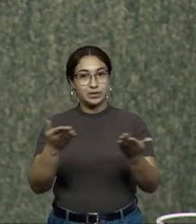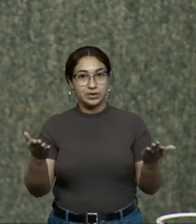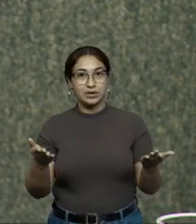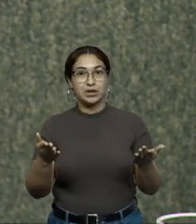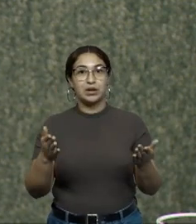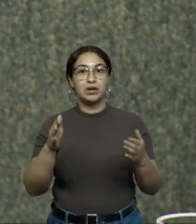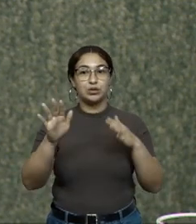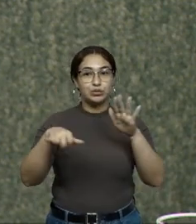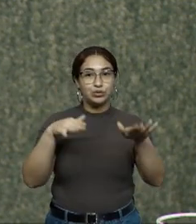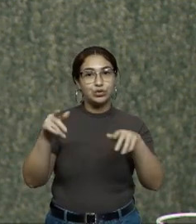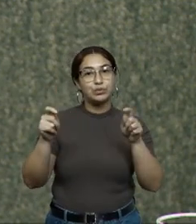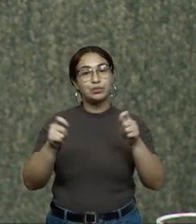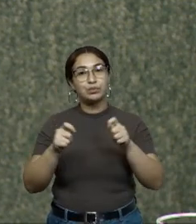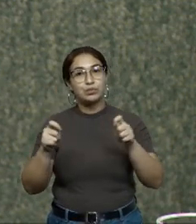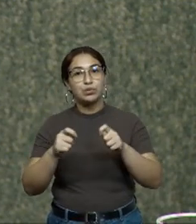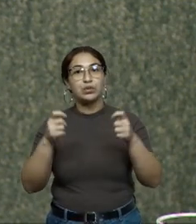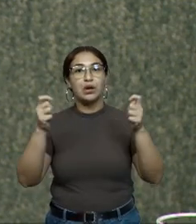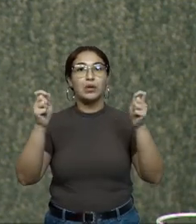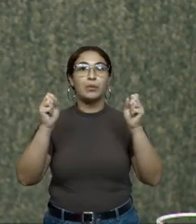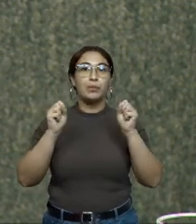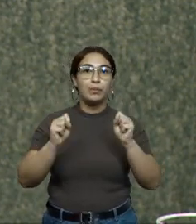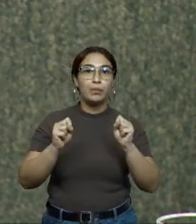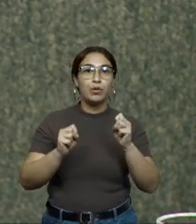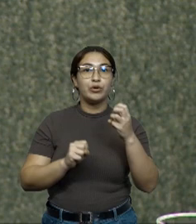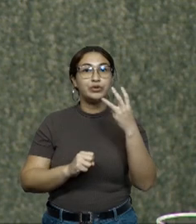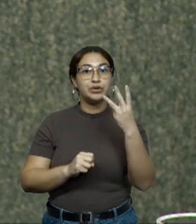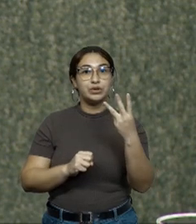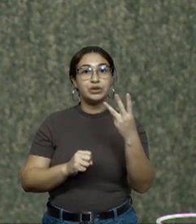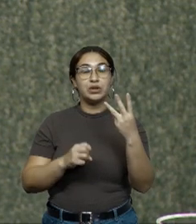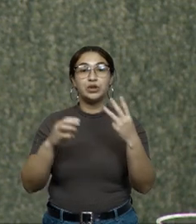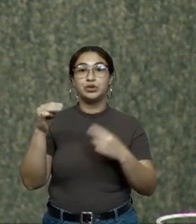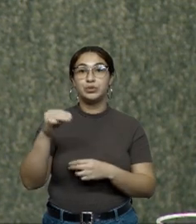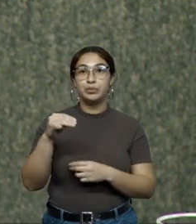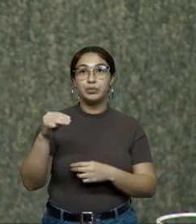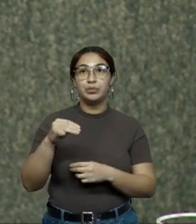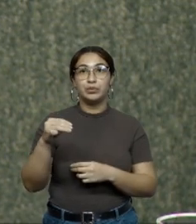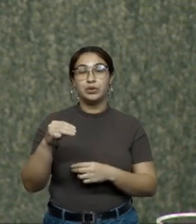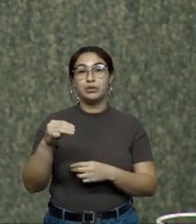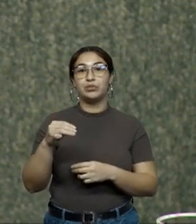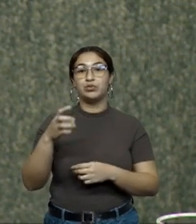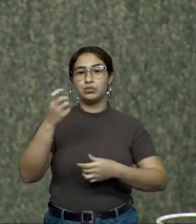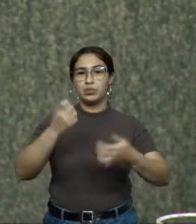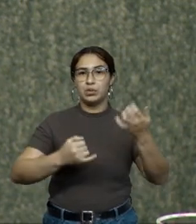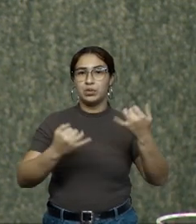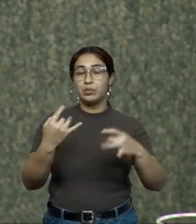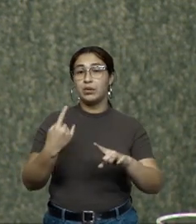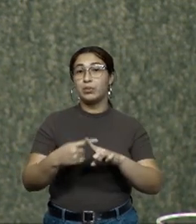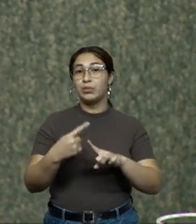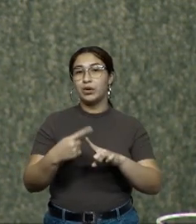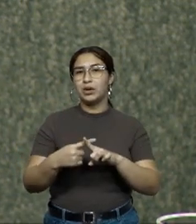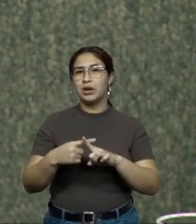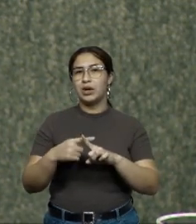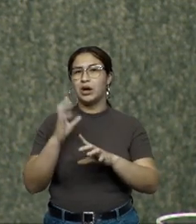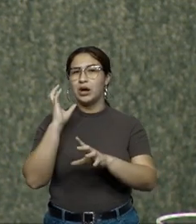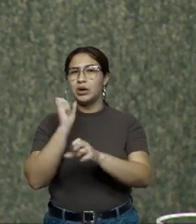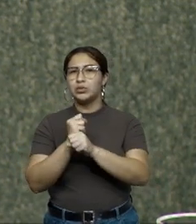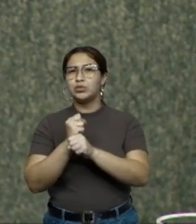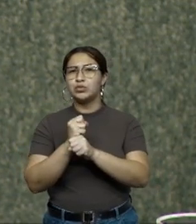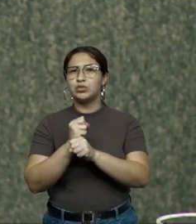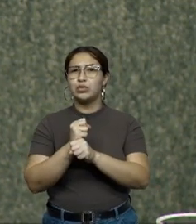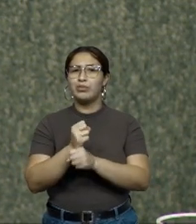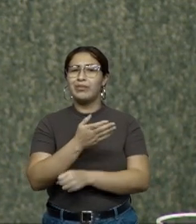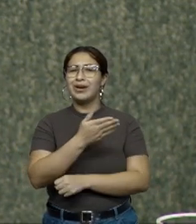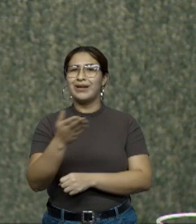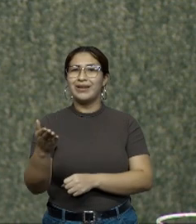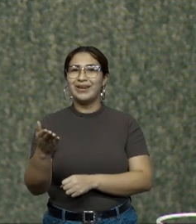É nesse tempo de três minutos então nós vamos diminuir um pouco mais porque no nosso cálculo só nessas